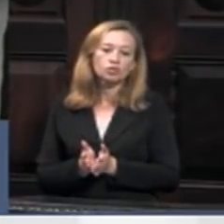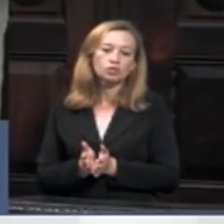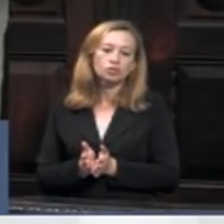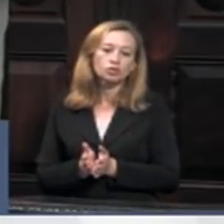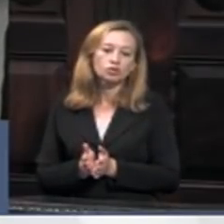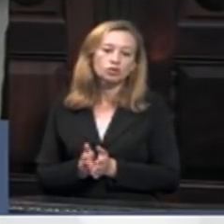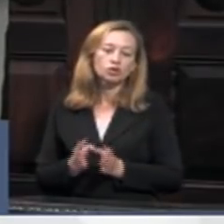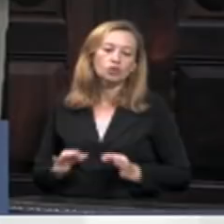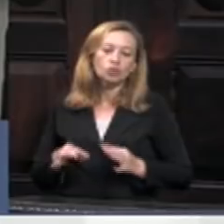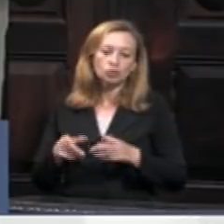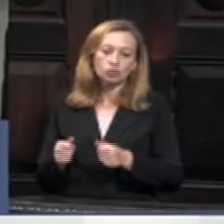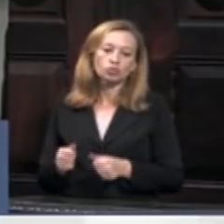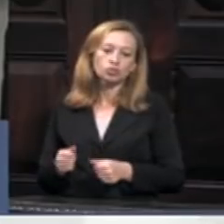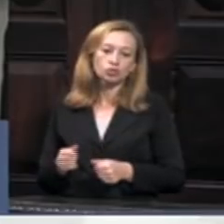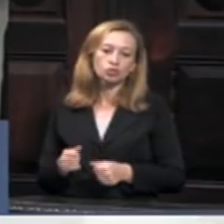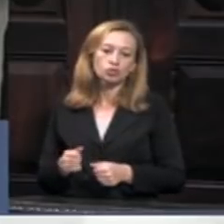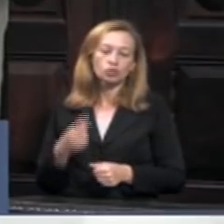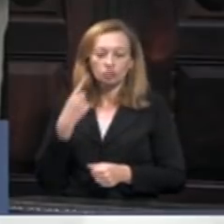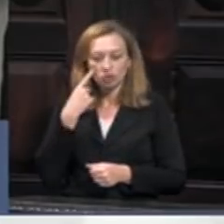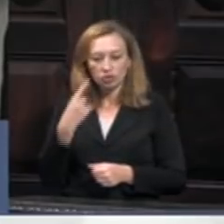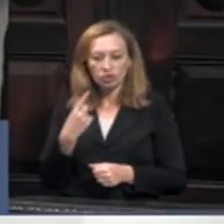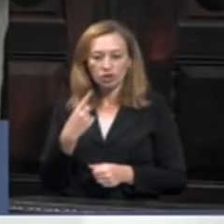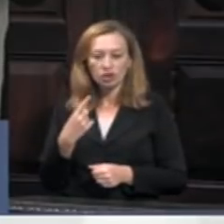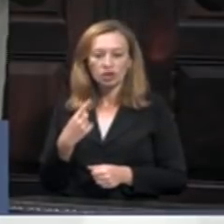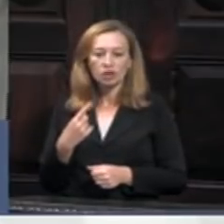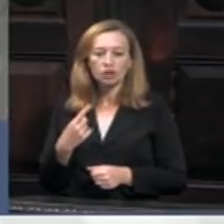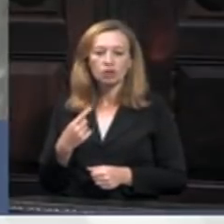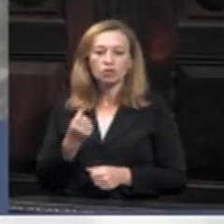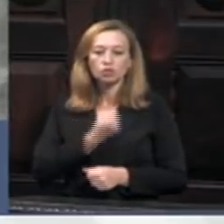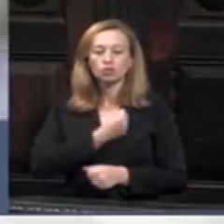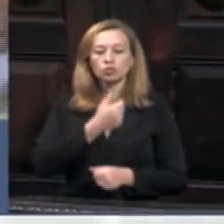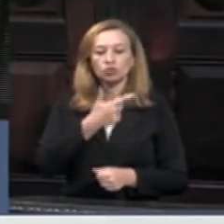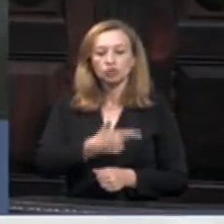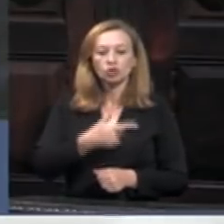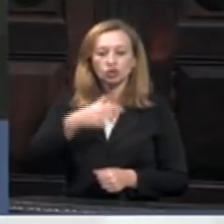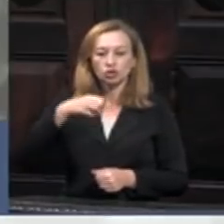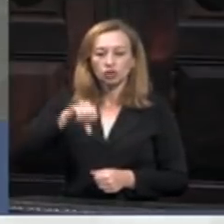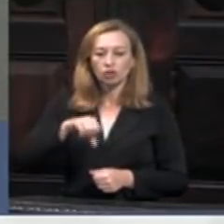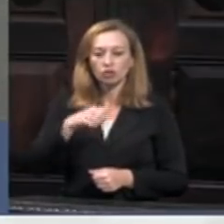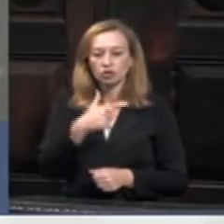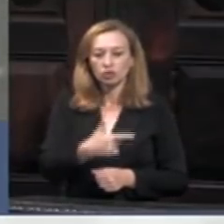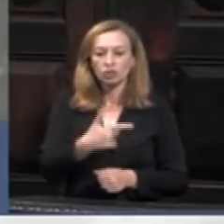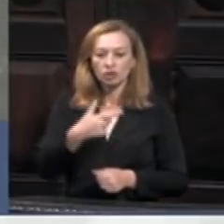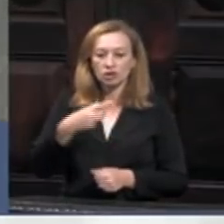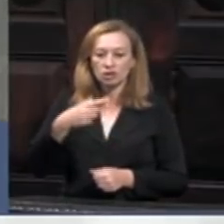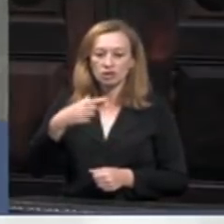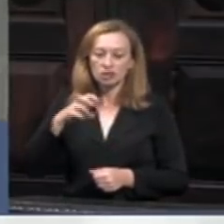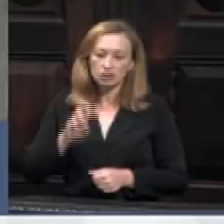dos destaques de número 2129 e 2135.